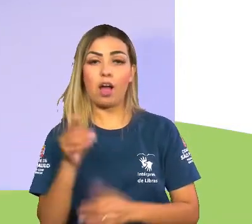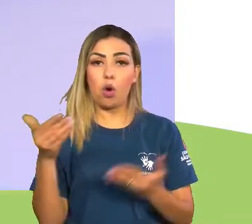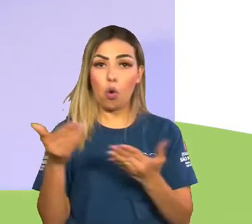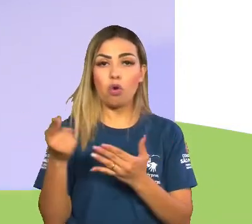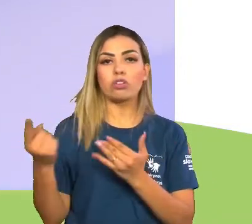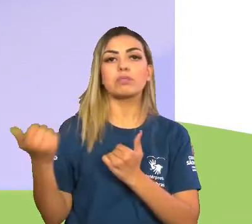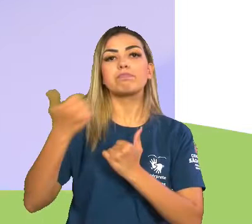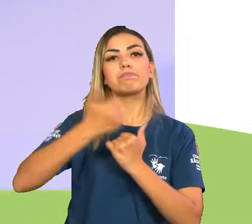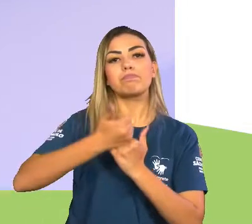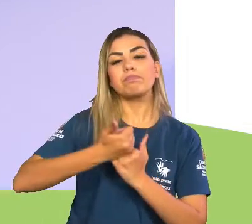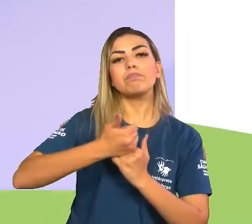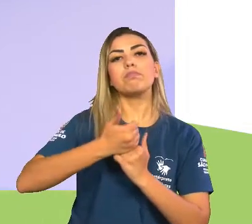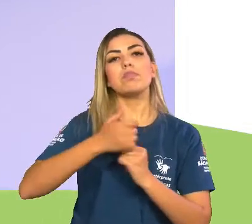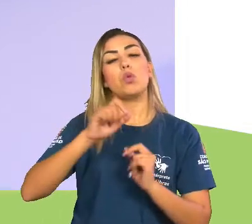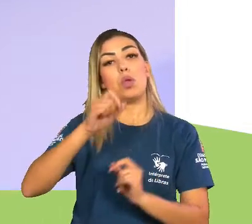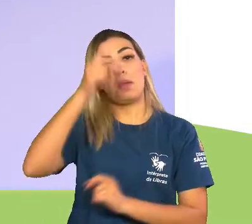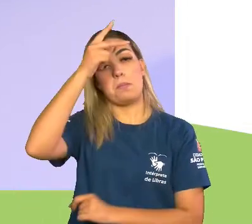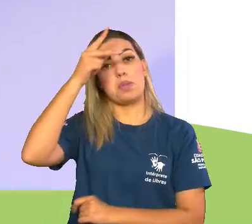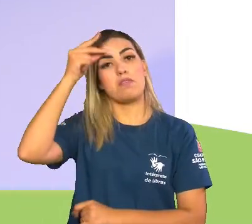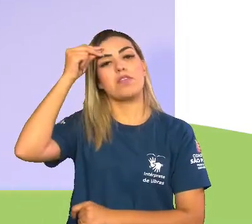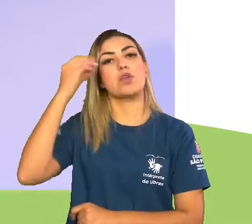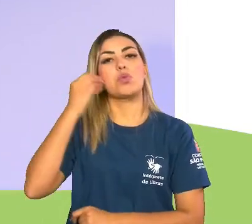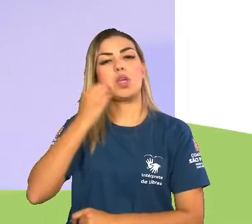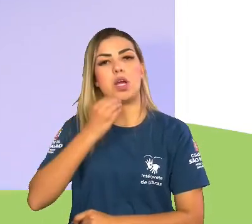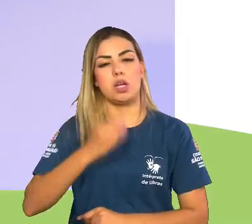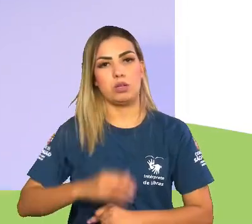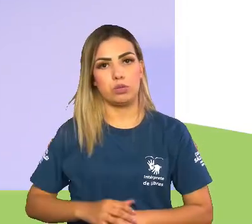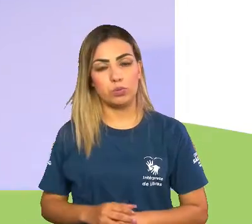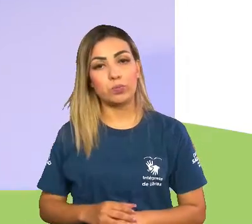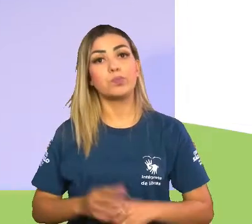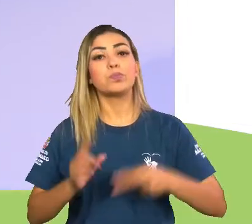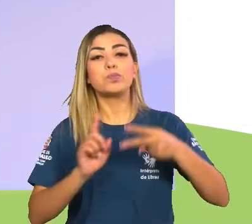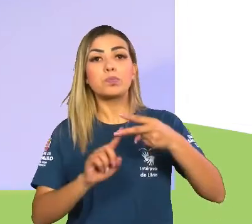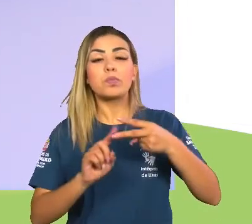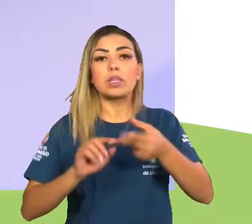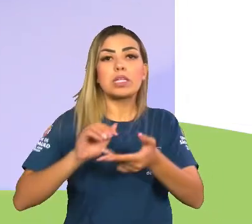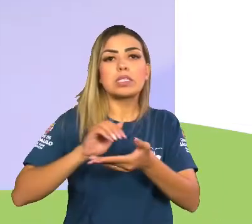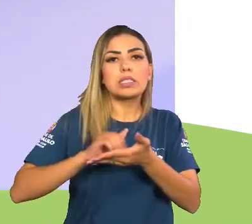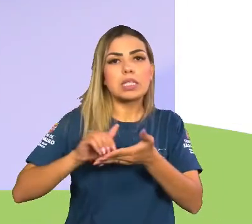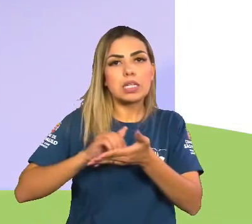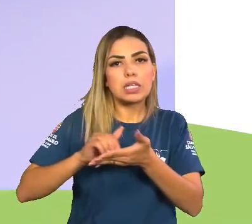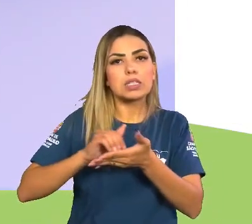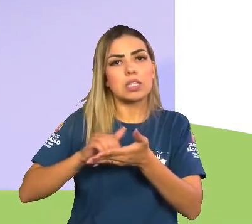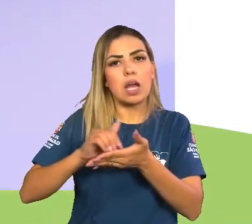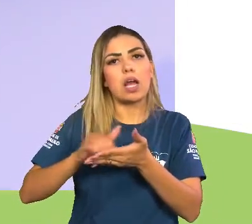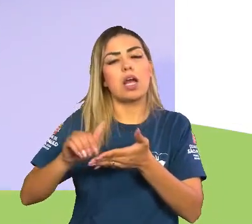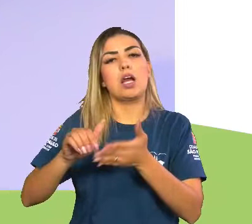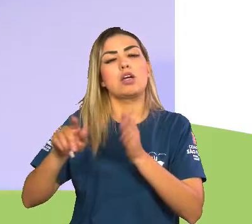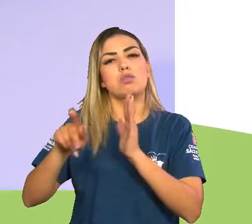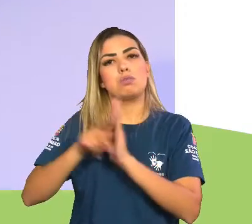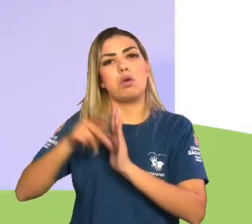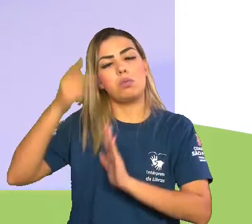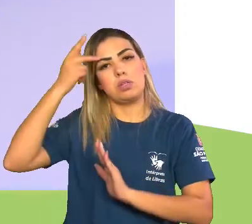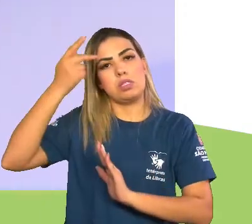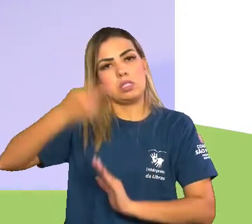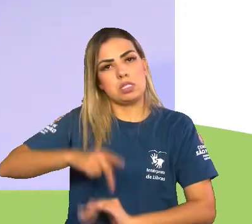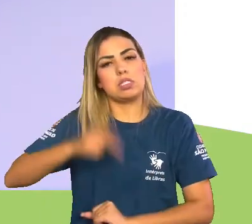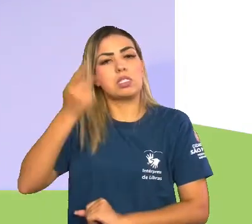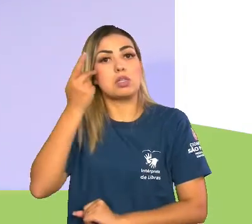cidade, Ricardo Nunes. O secretário executivo da cidade de São Paulo, senhor João